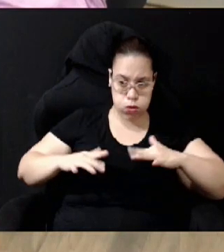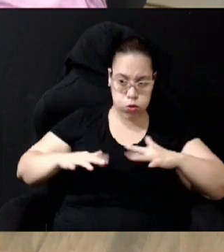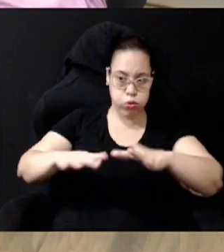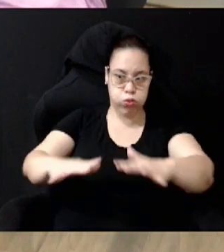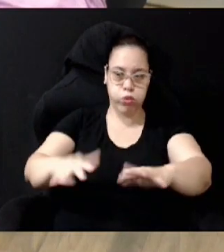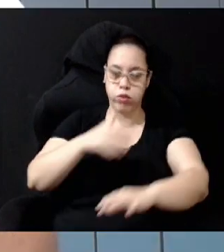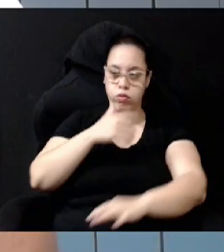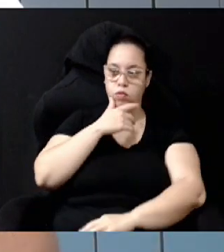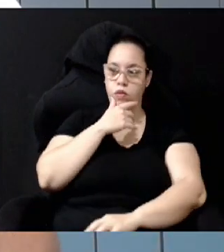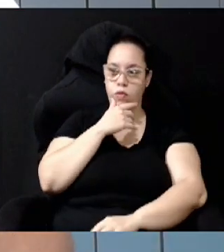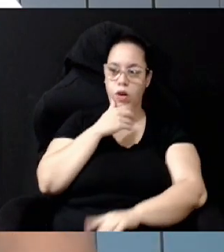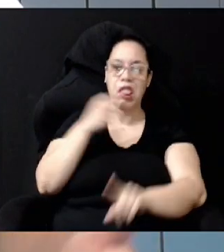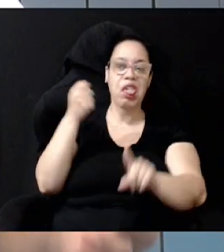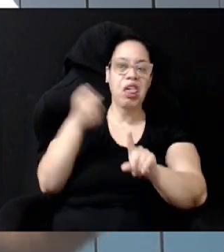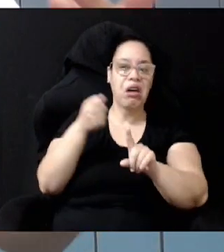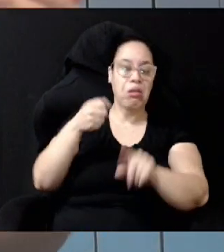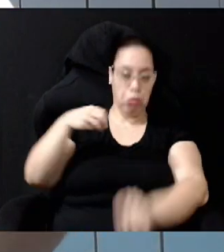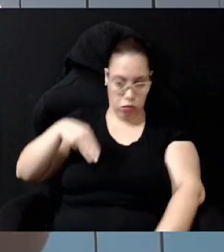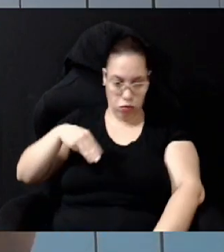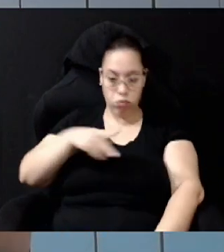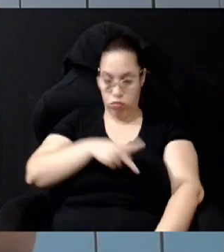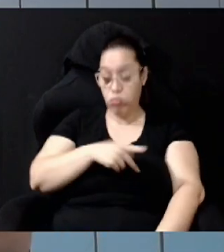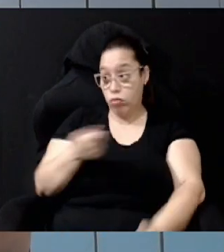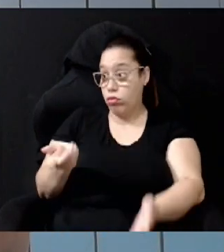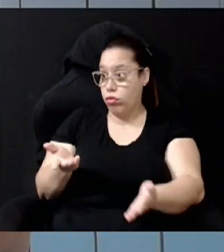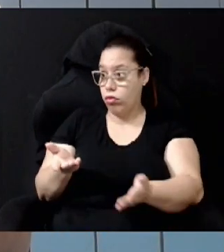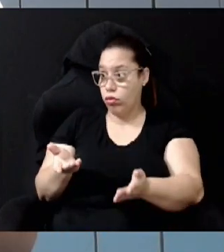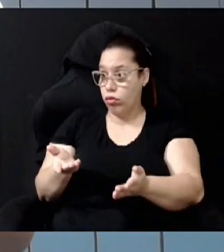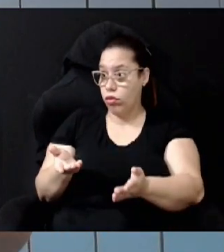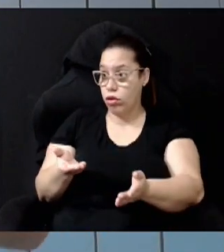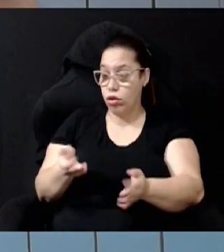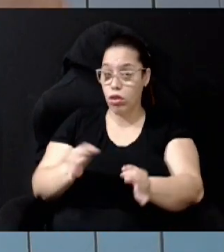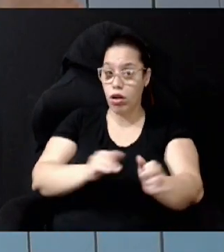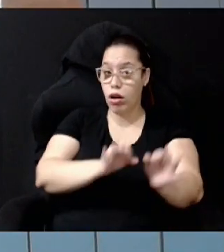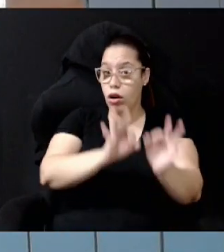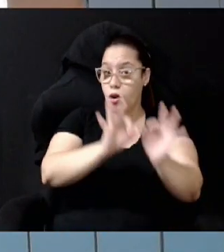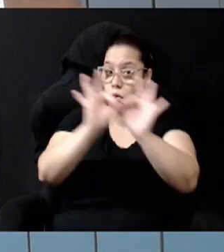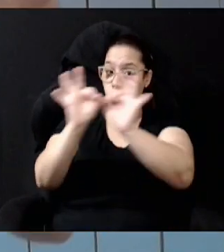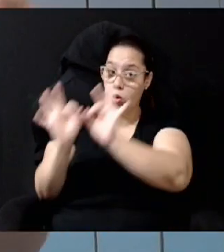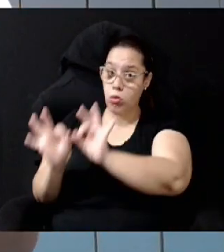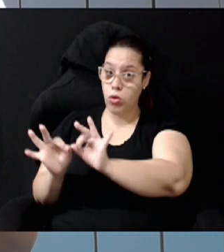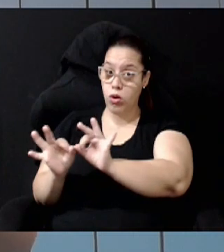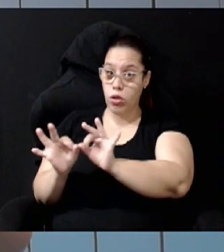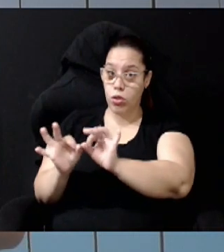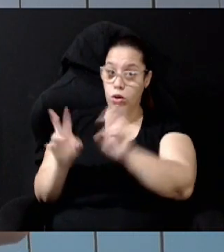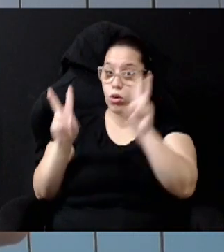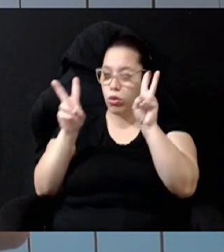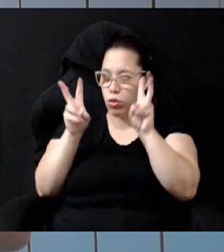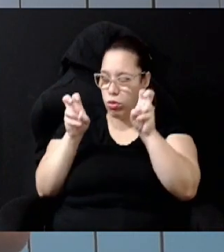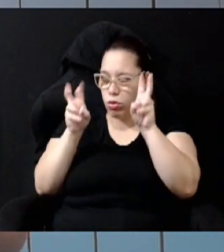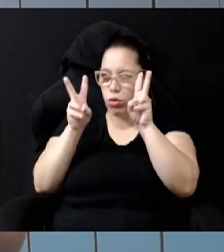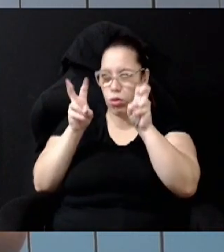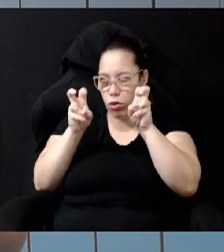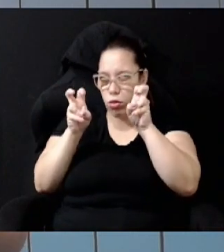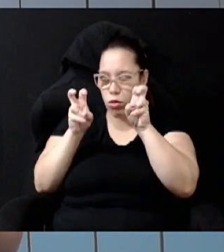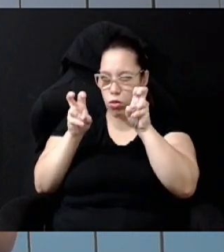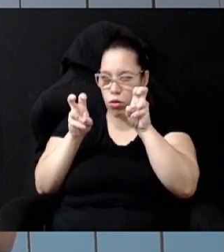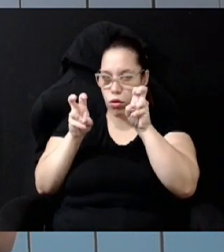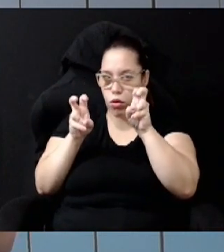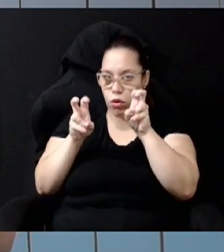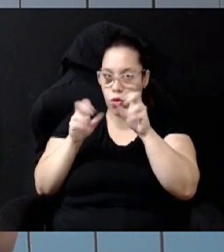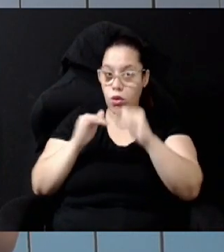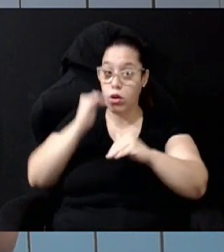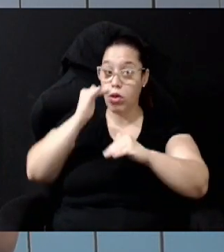provocamos o Ministério Público justamente para que acompanhe isso que, entre aspas, é chamado de desenvolvimento, que,